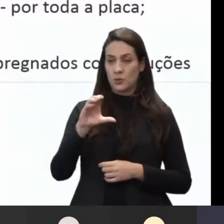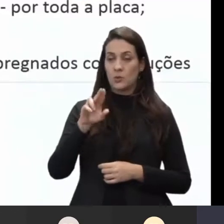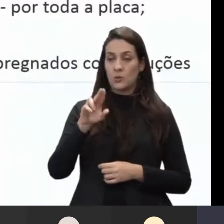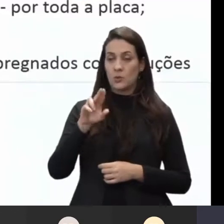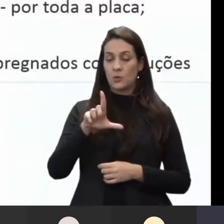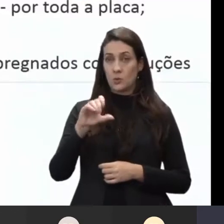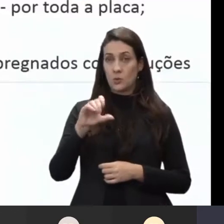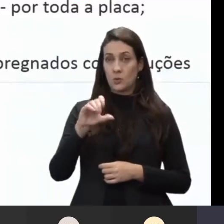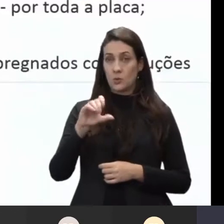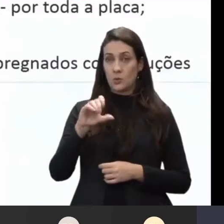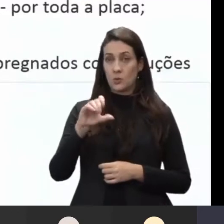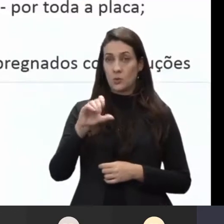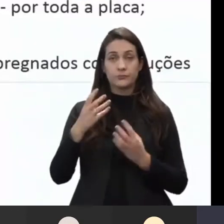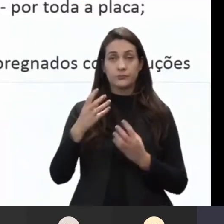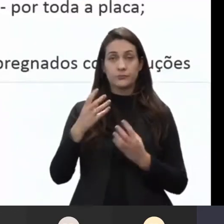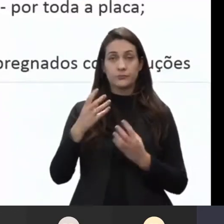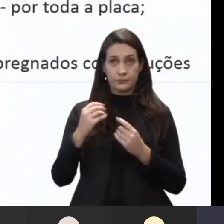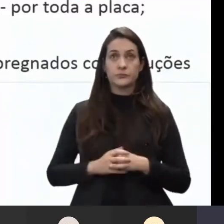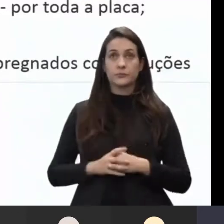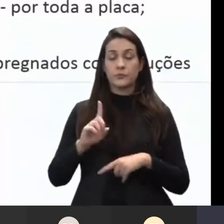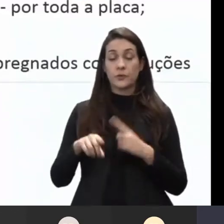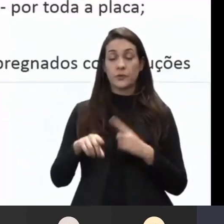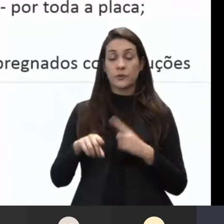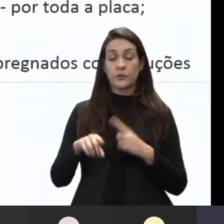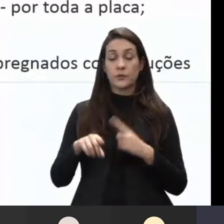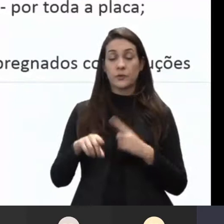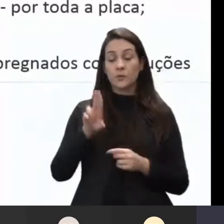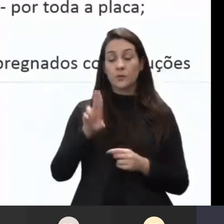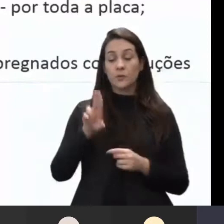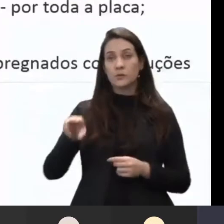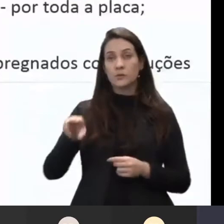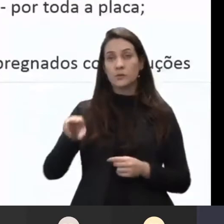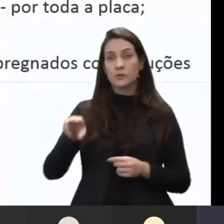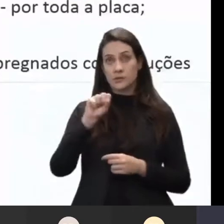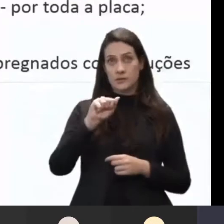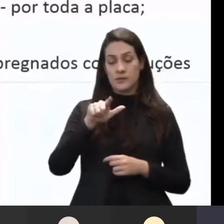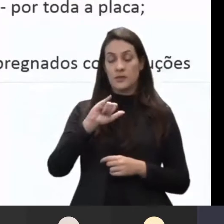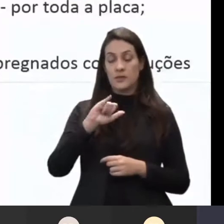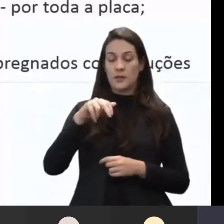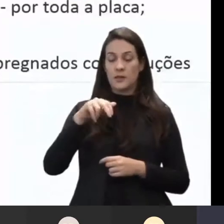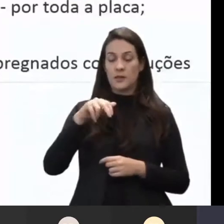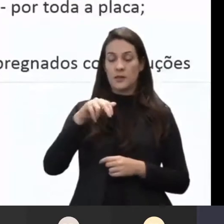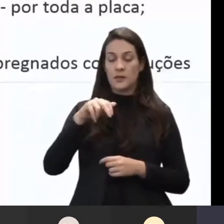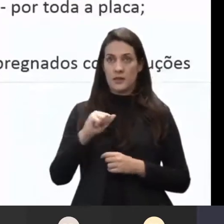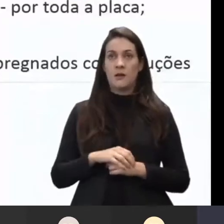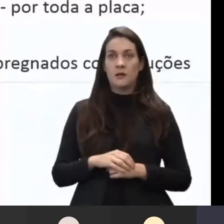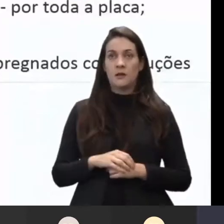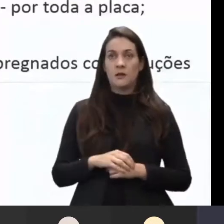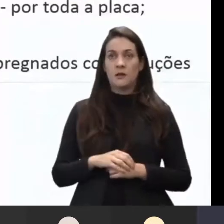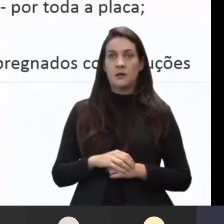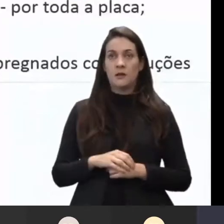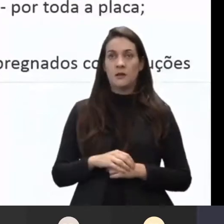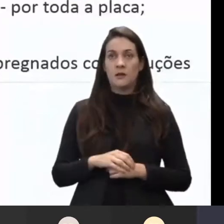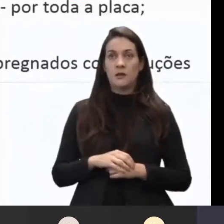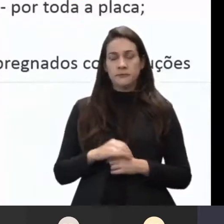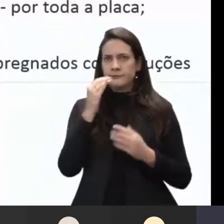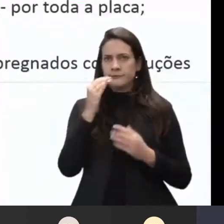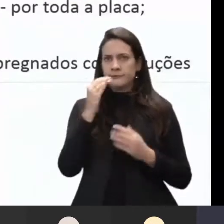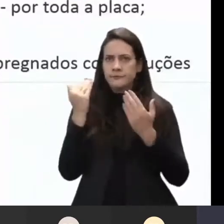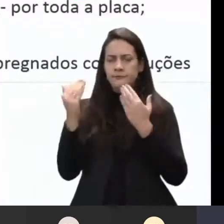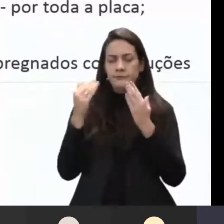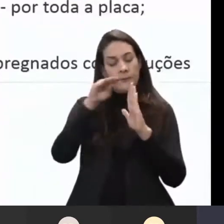importante. E aí, então, você vai utilizar a salina estéreo, cloreto de sódio a 0,85%, e vai comparar com